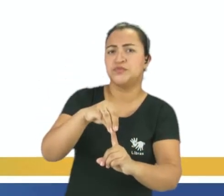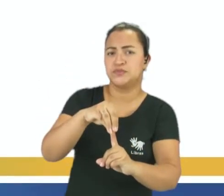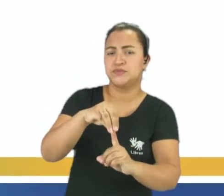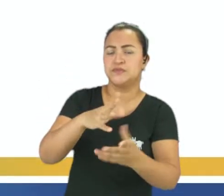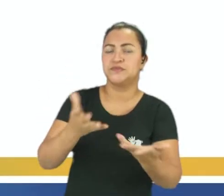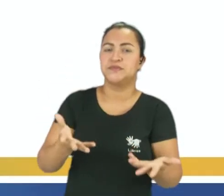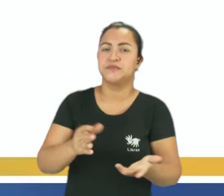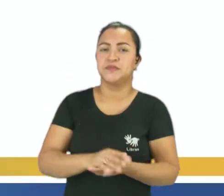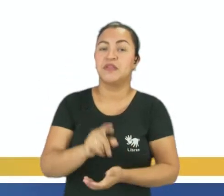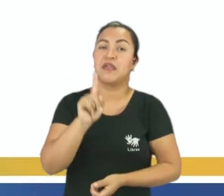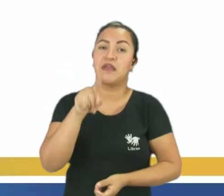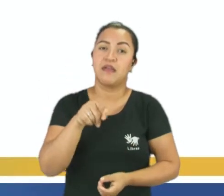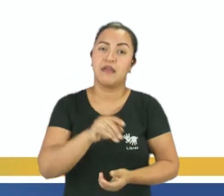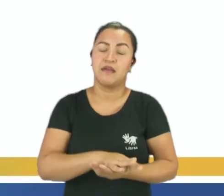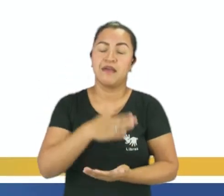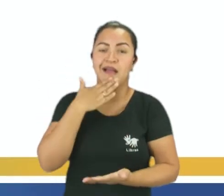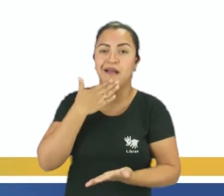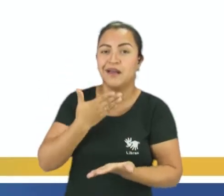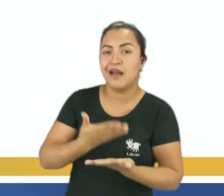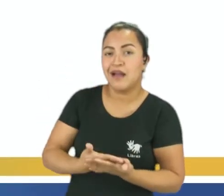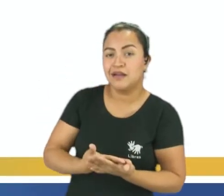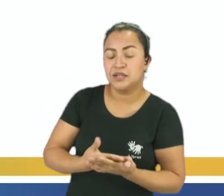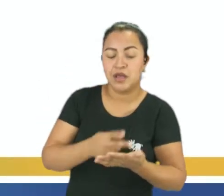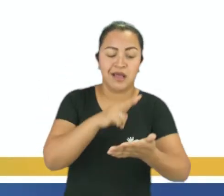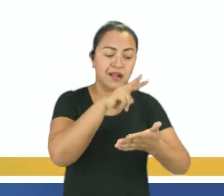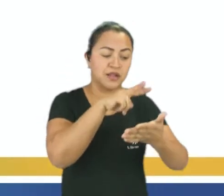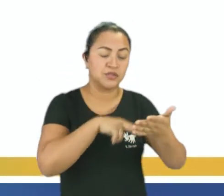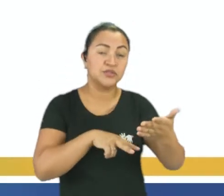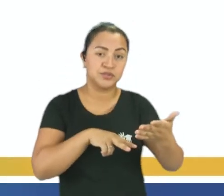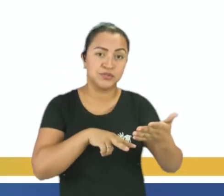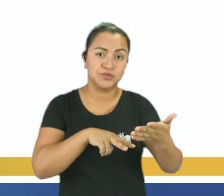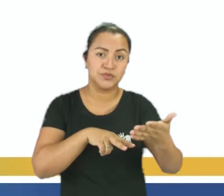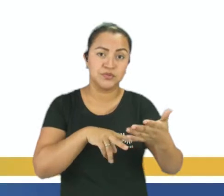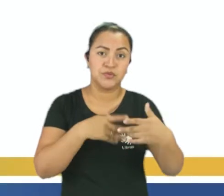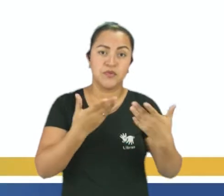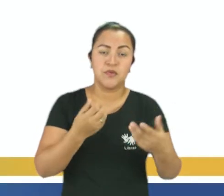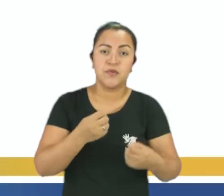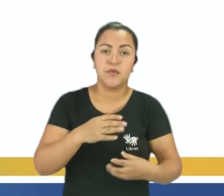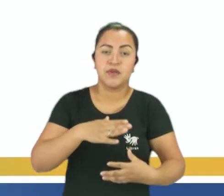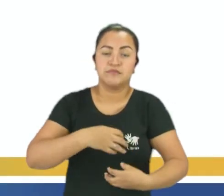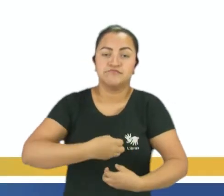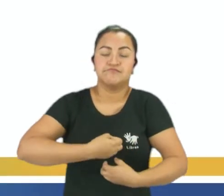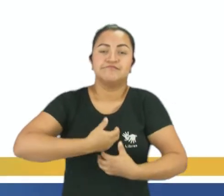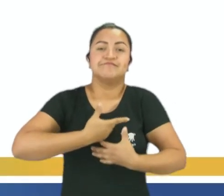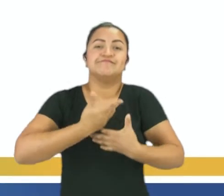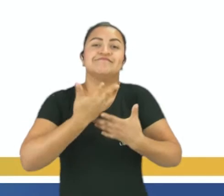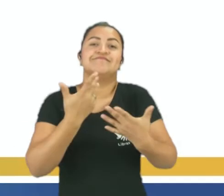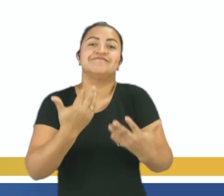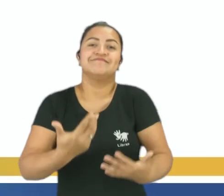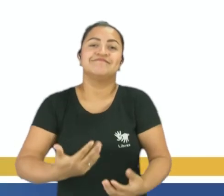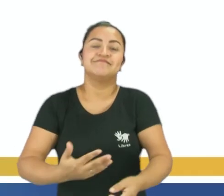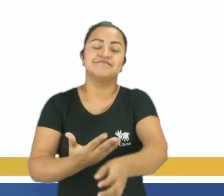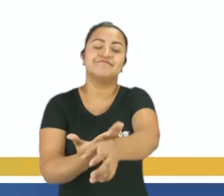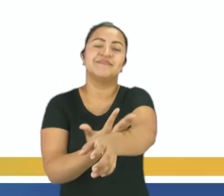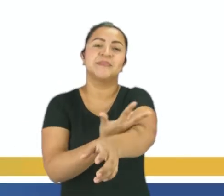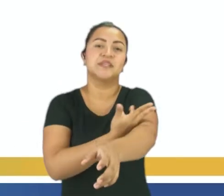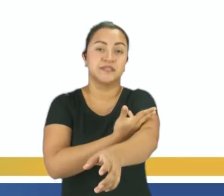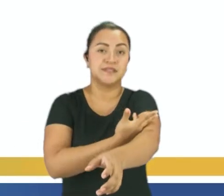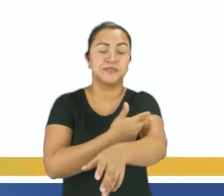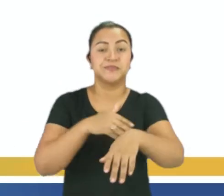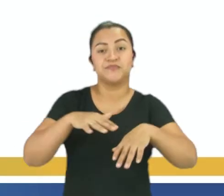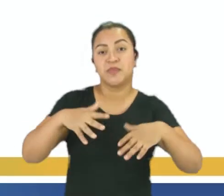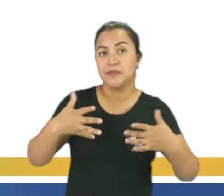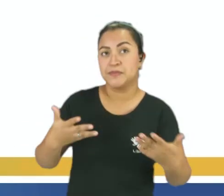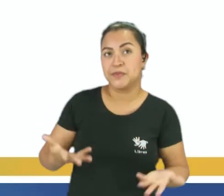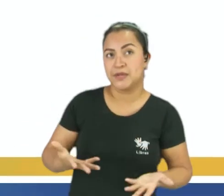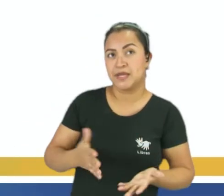fim, que é impressionar o leitor e nele despertar diferentes sensações.